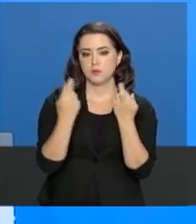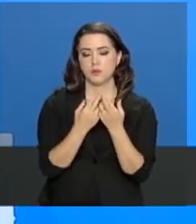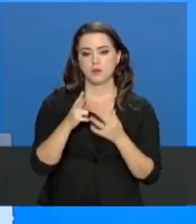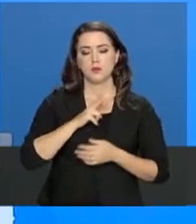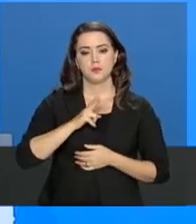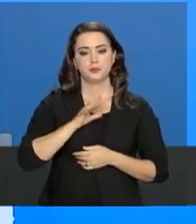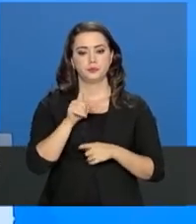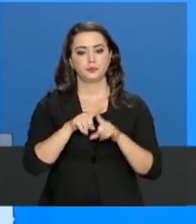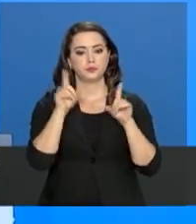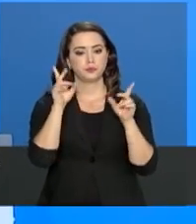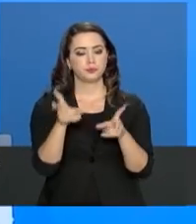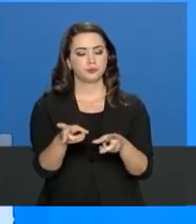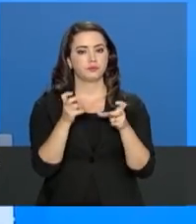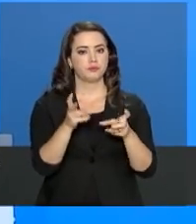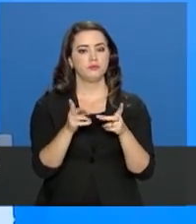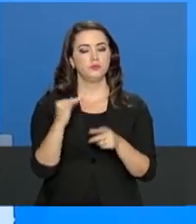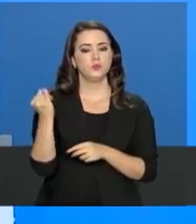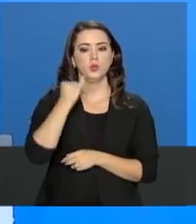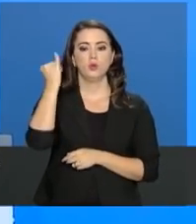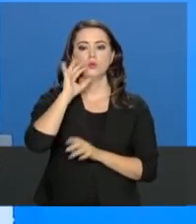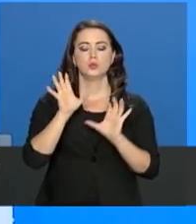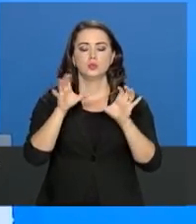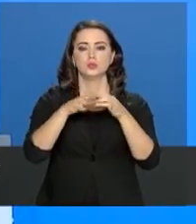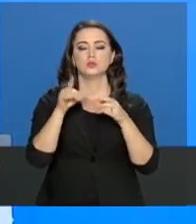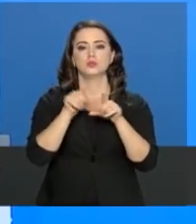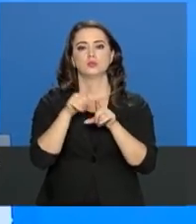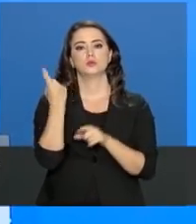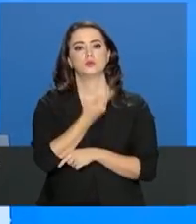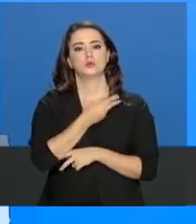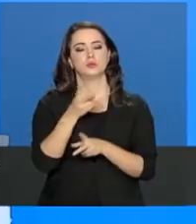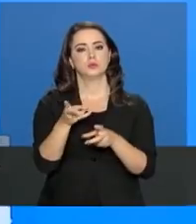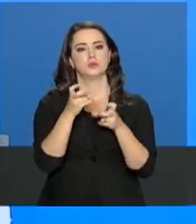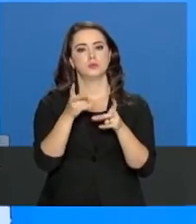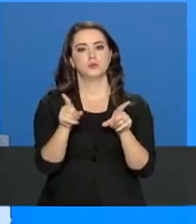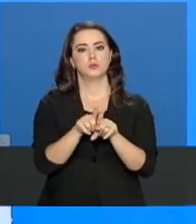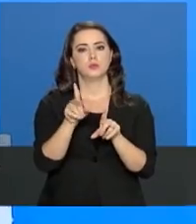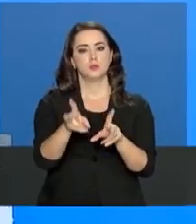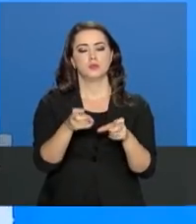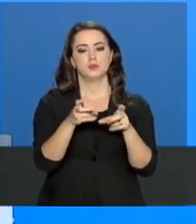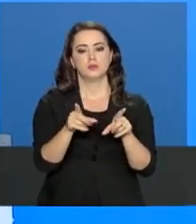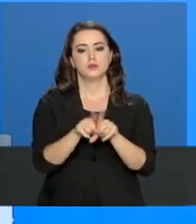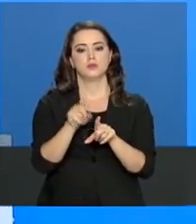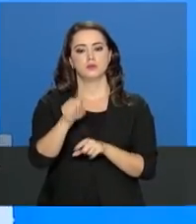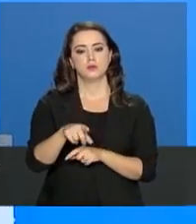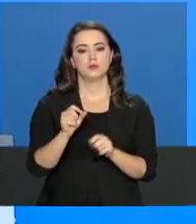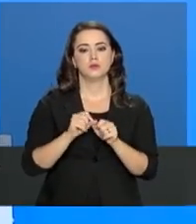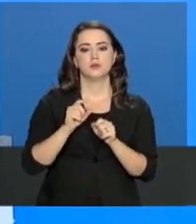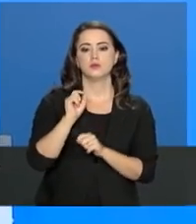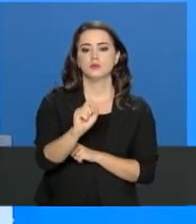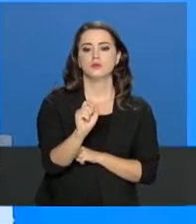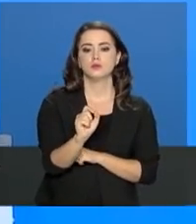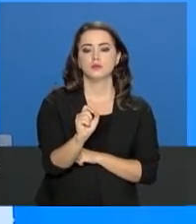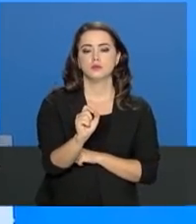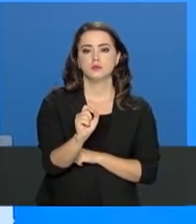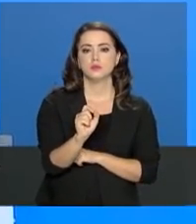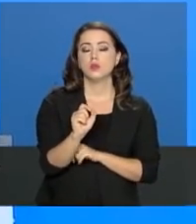a tese prevalecente nesta culpa e foi o que nós sustentamos no nosso discurso foi a